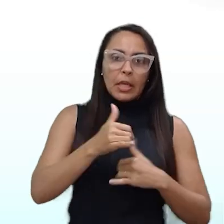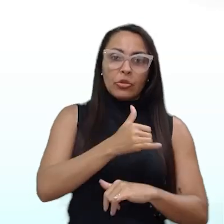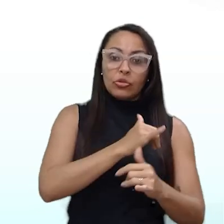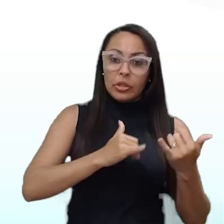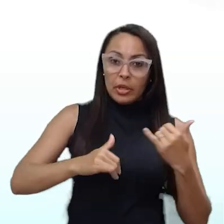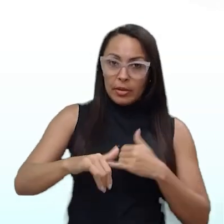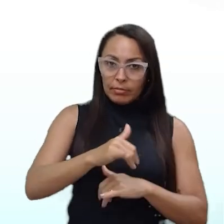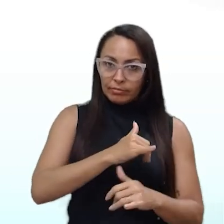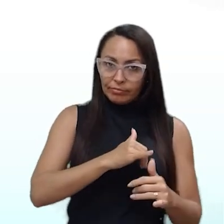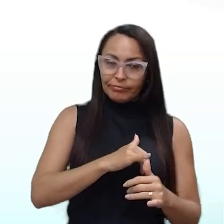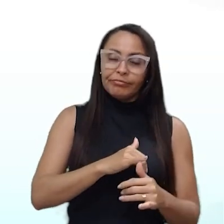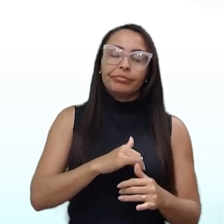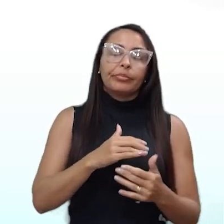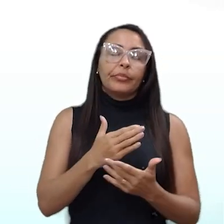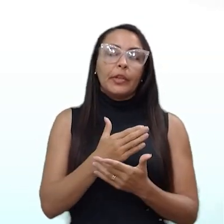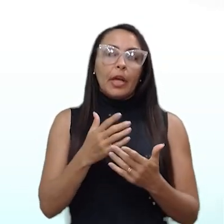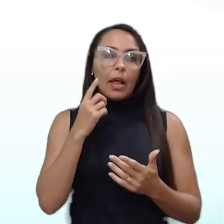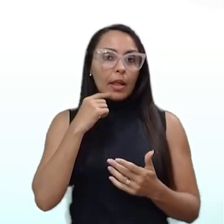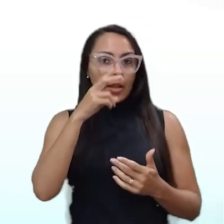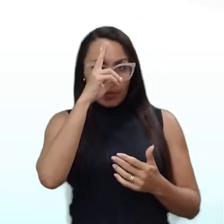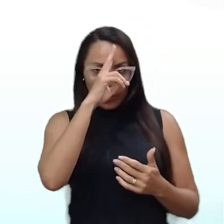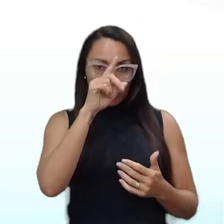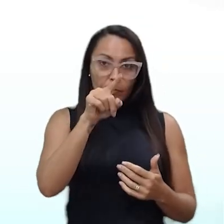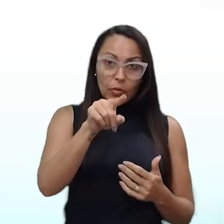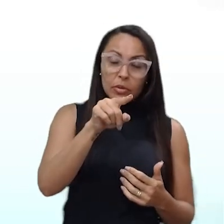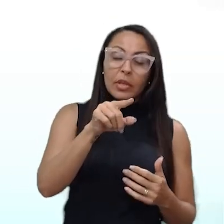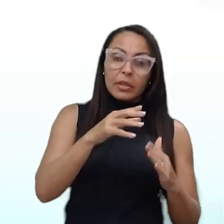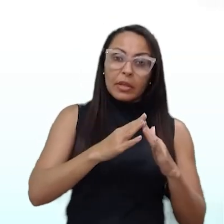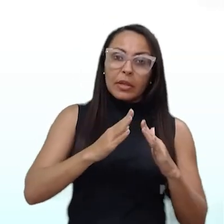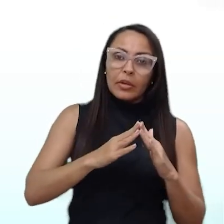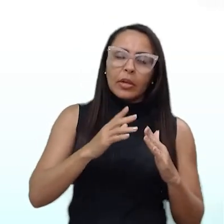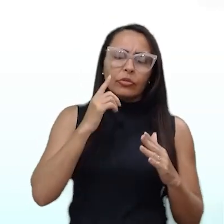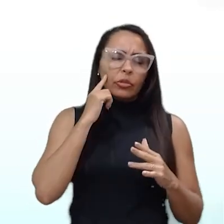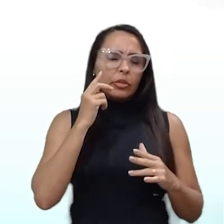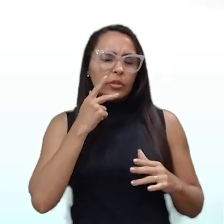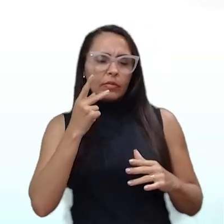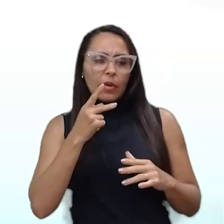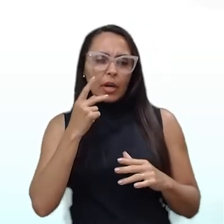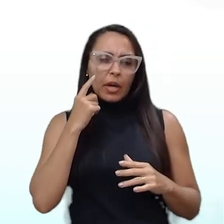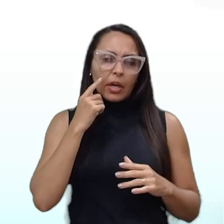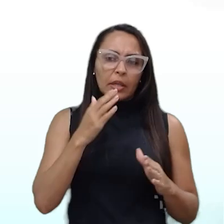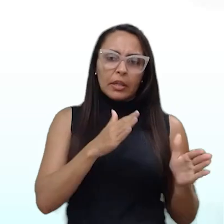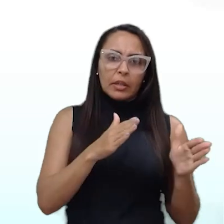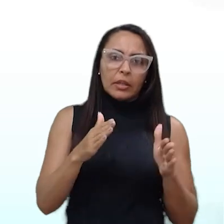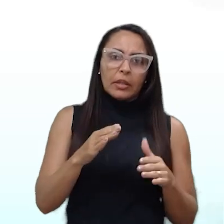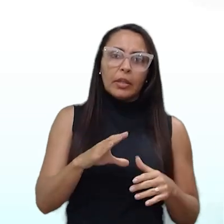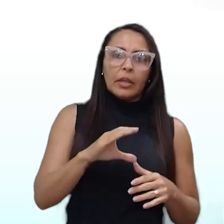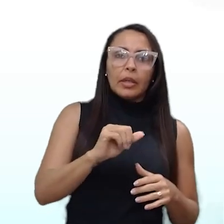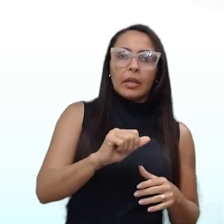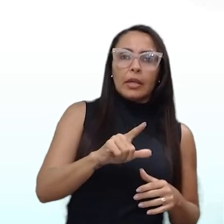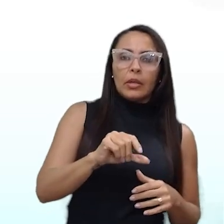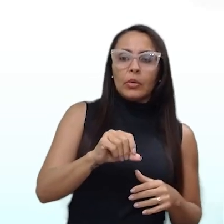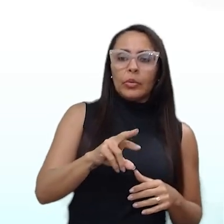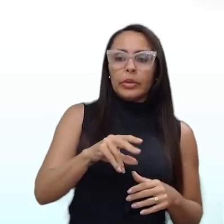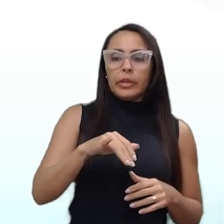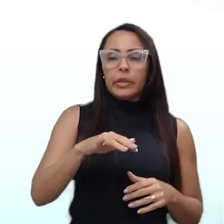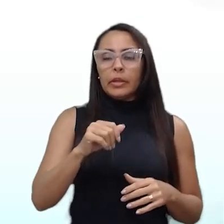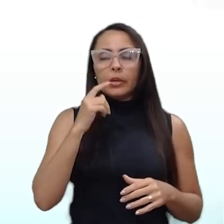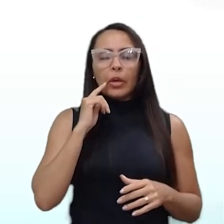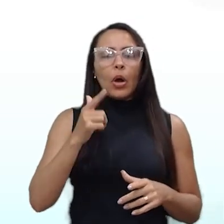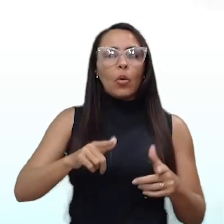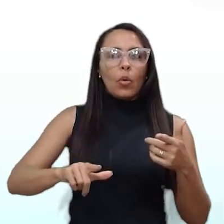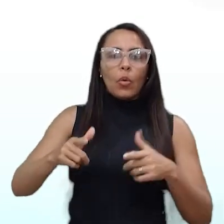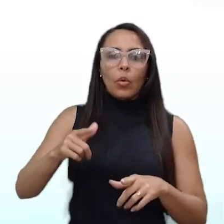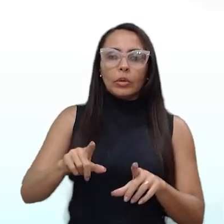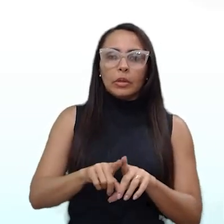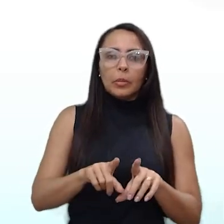elétrica. Lembrando também para você que está em casa, que quando a gente fala de calor, a unidade é caloria, mas as outras unidades de